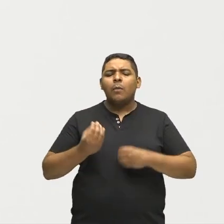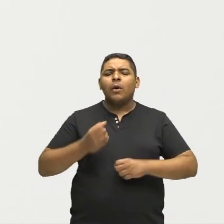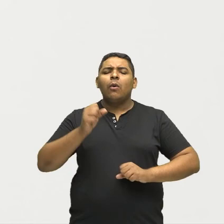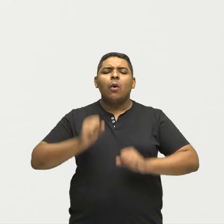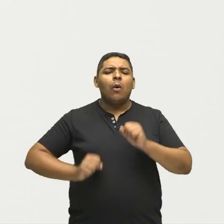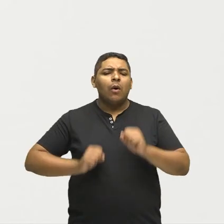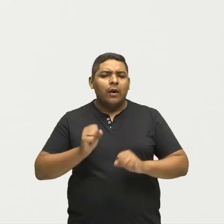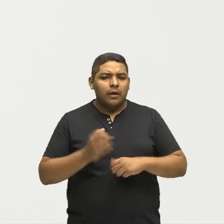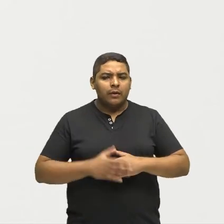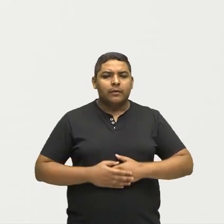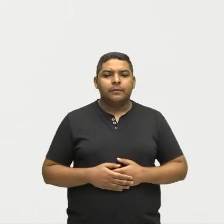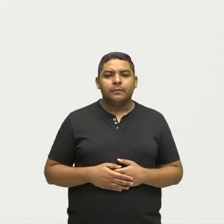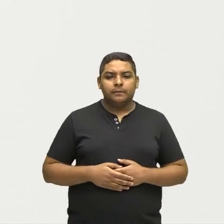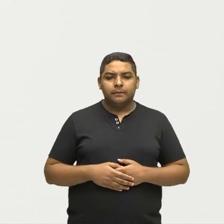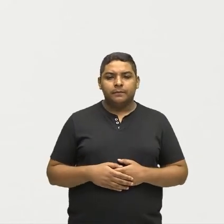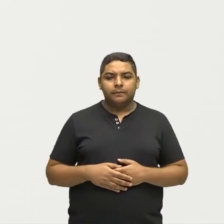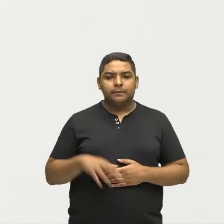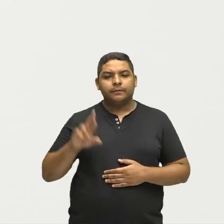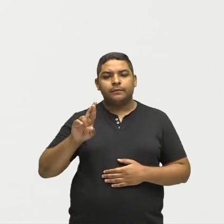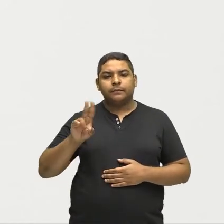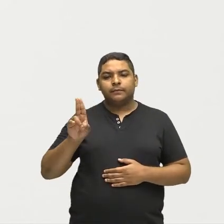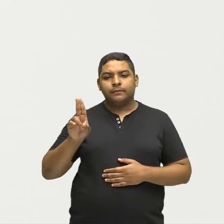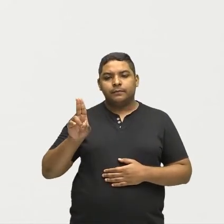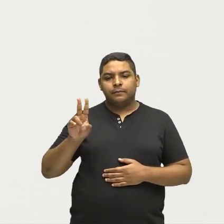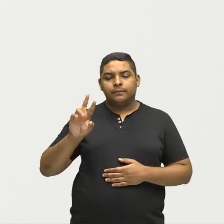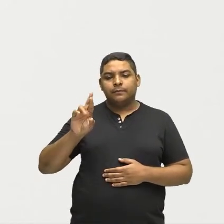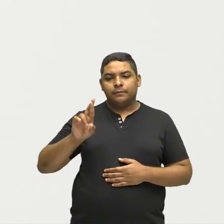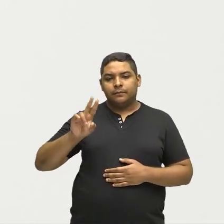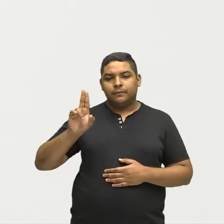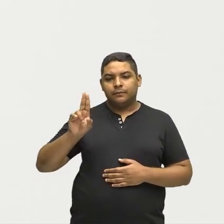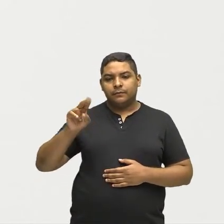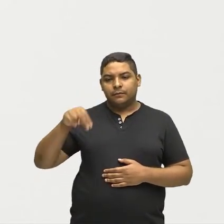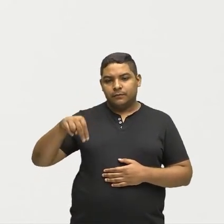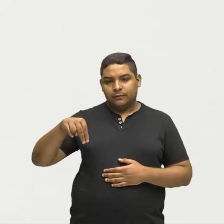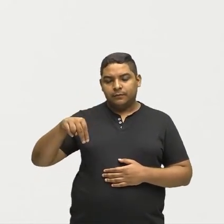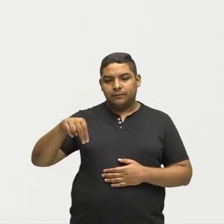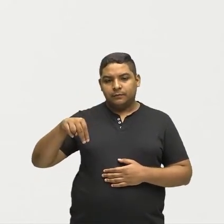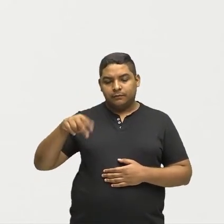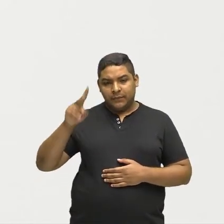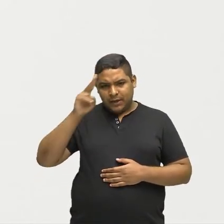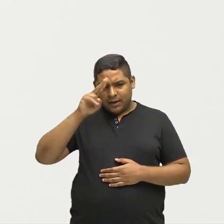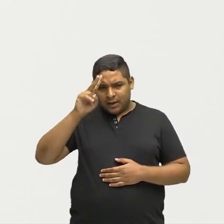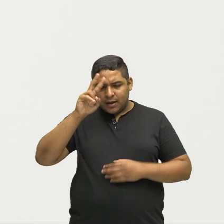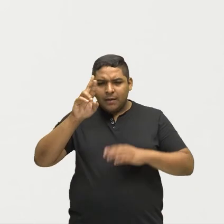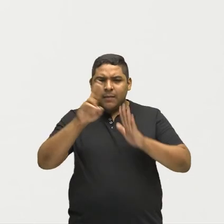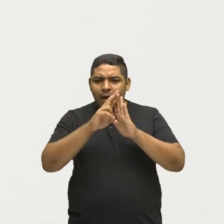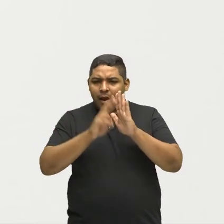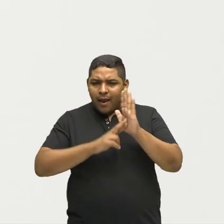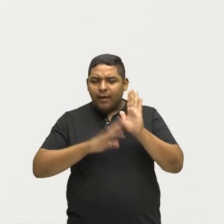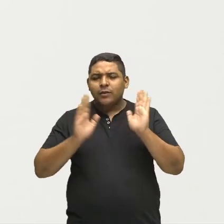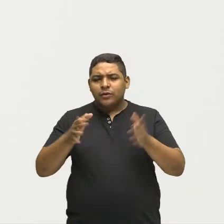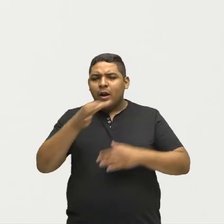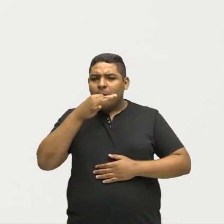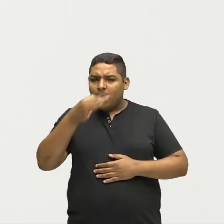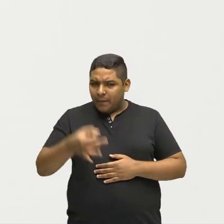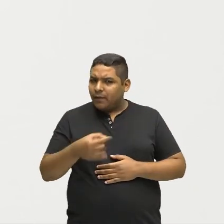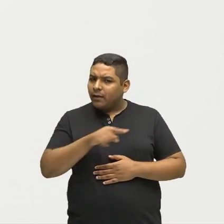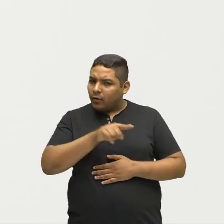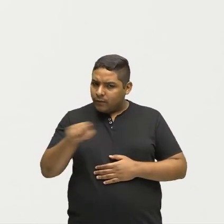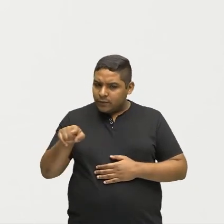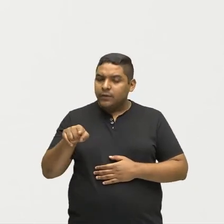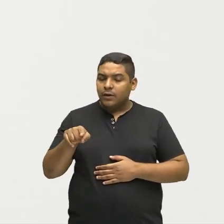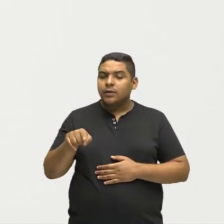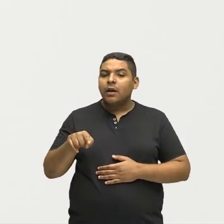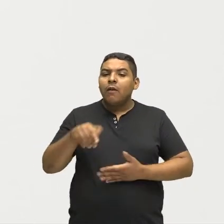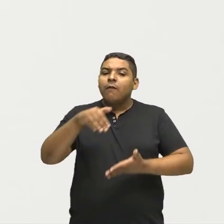people? O verbo correr é o verbo run. Lembra daquela regra que eu comentei para vocês? Quando termina em